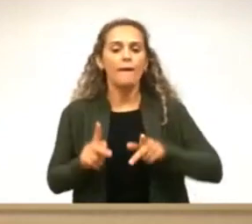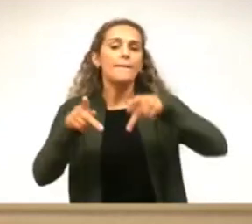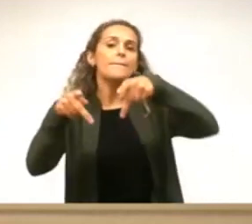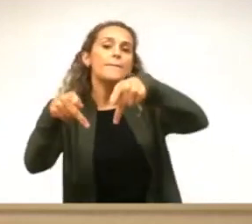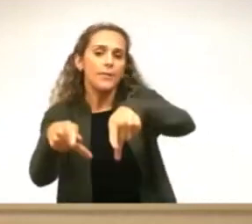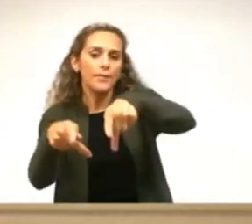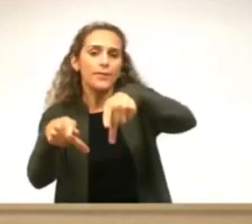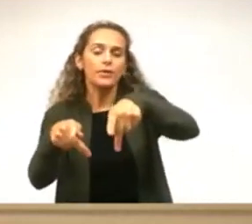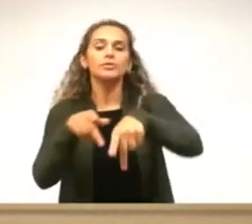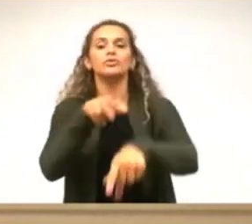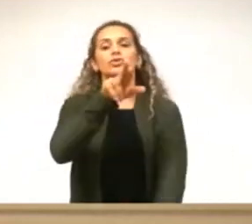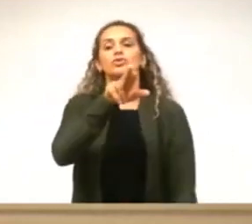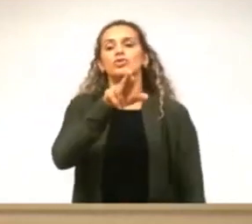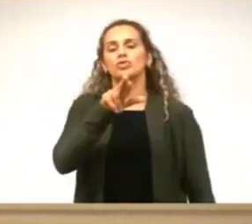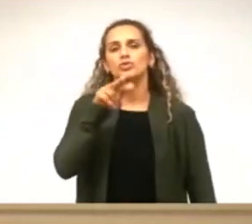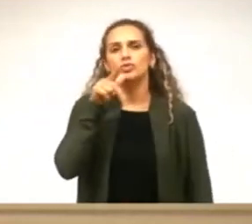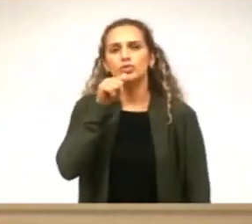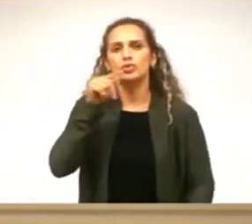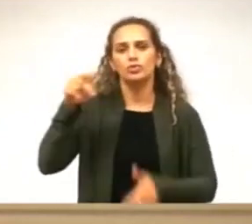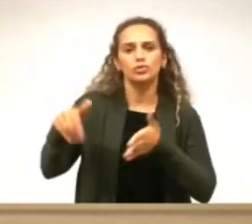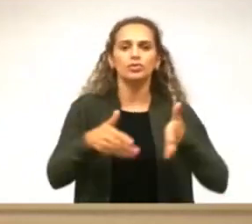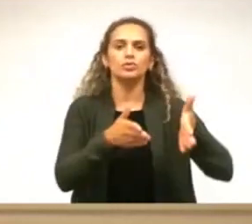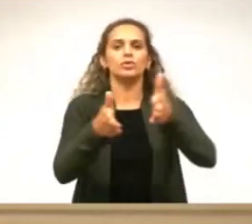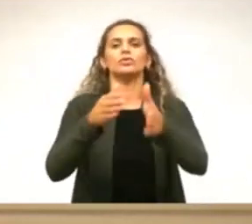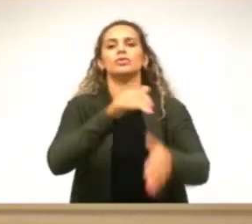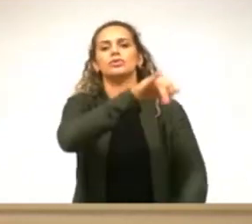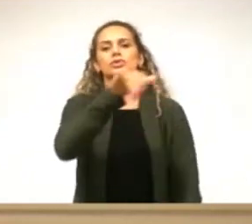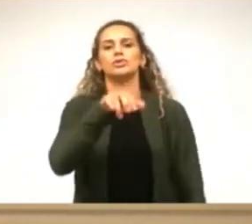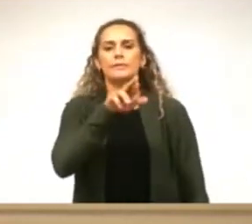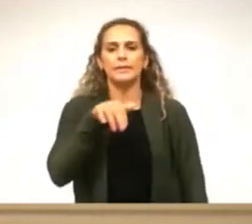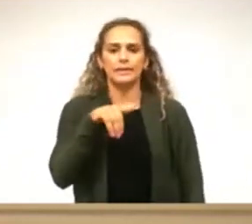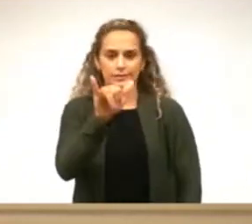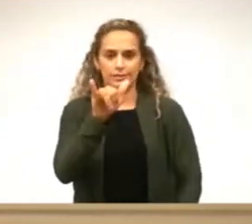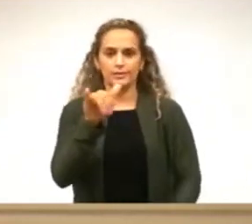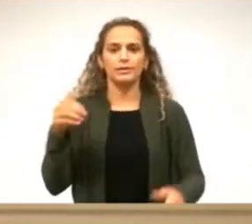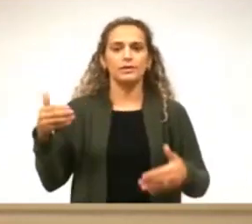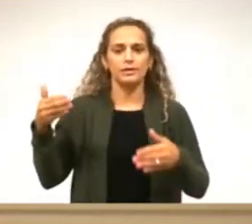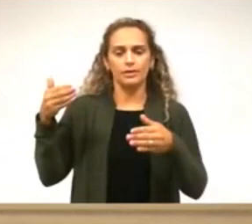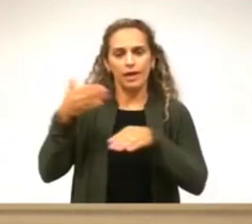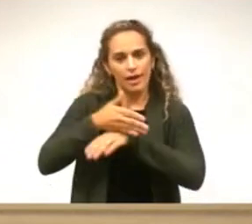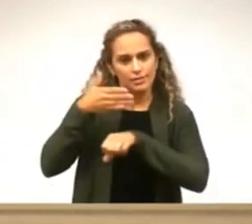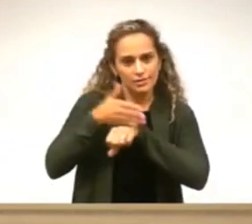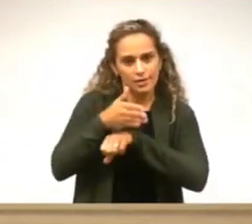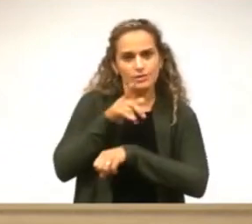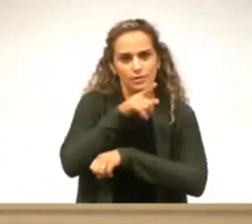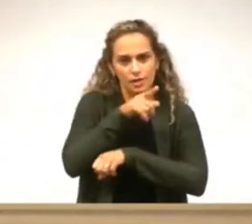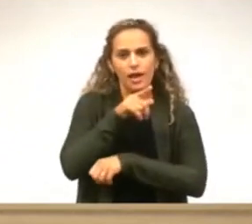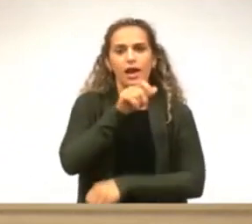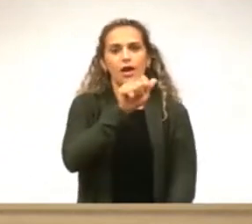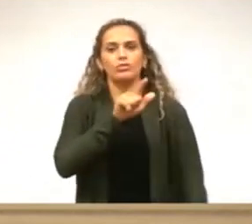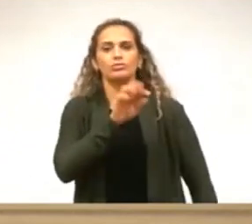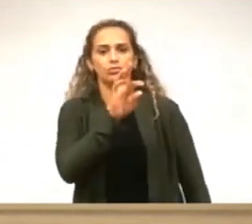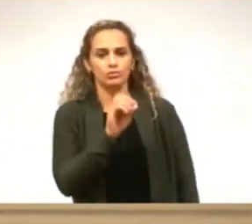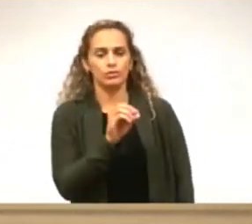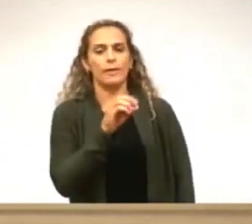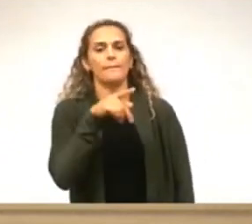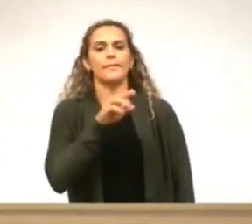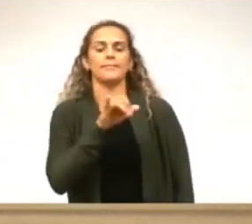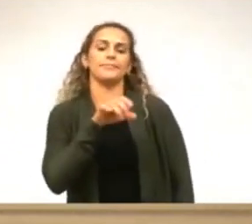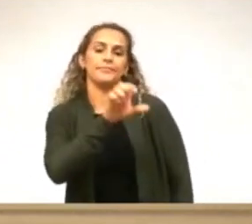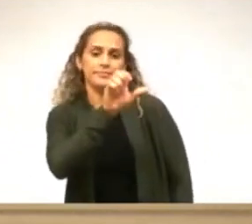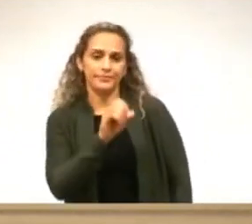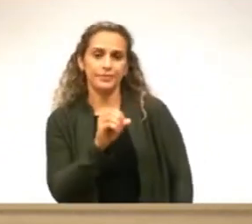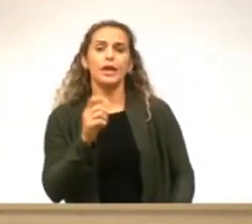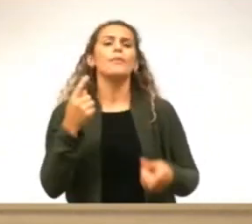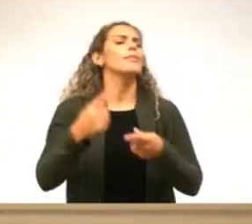do Rio Jamari, acesso ao Paraíso. Tentando mediar uma situação para que dia 10,